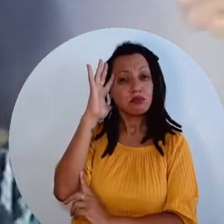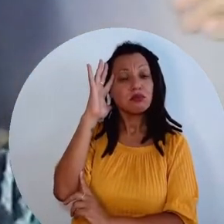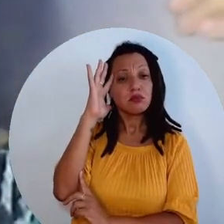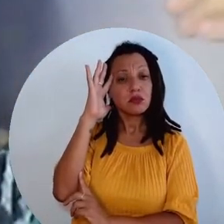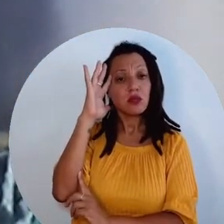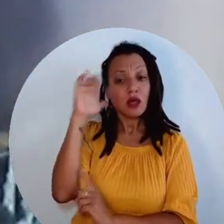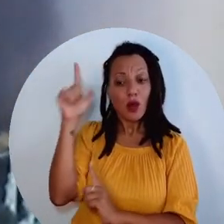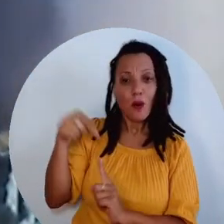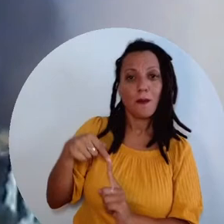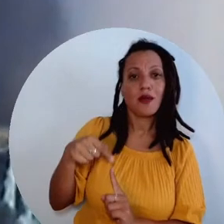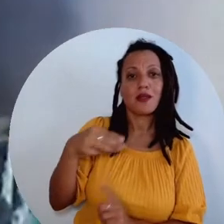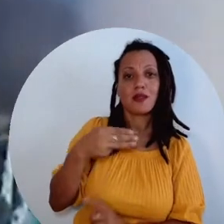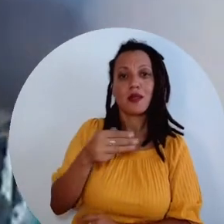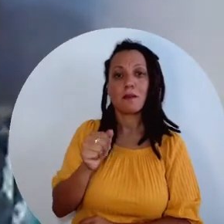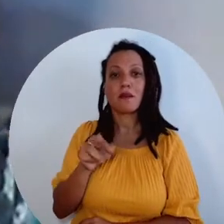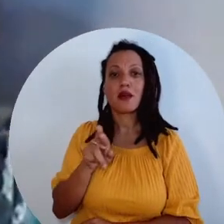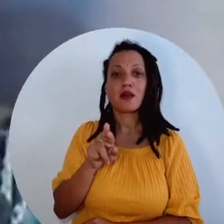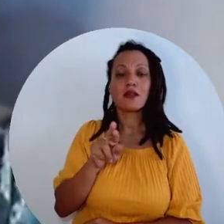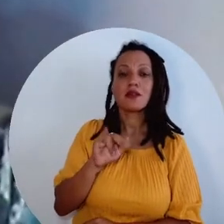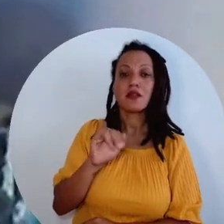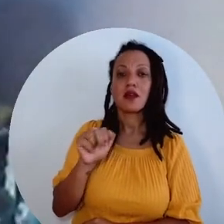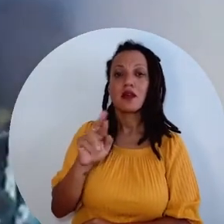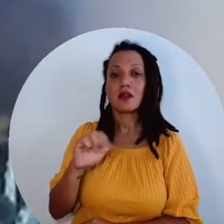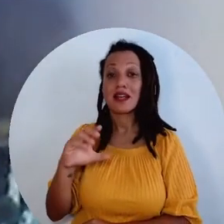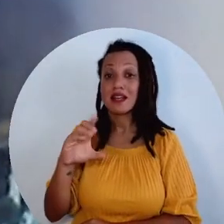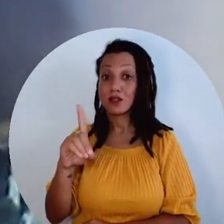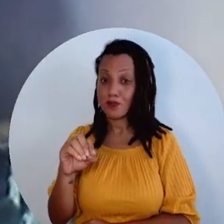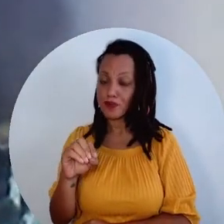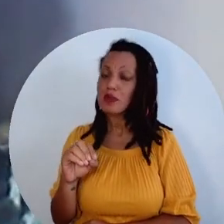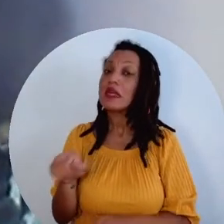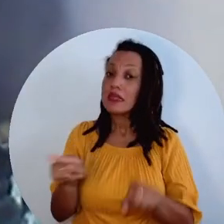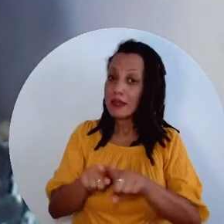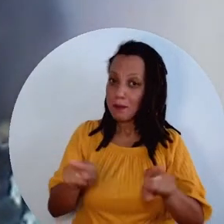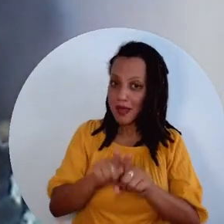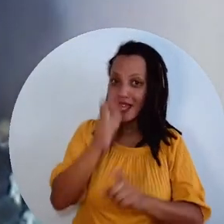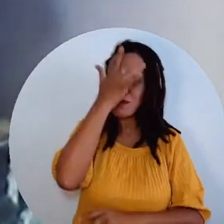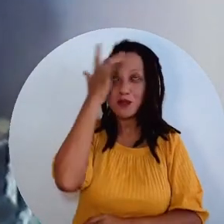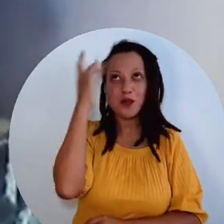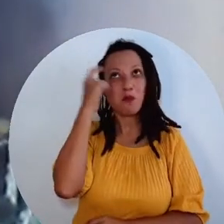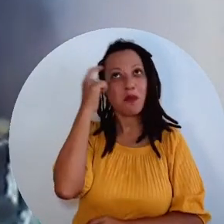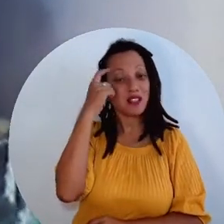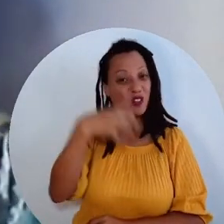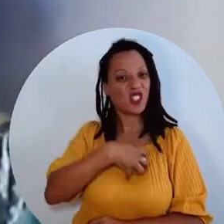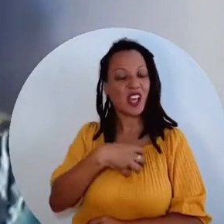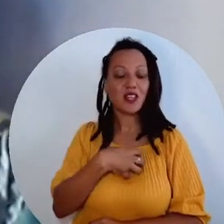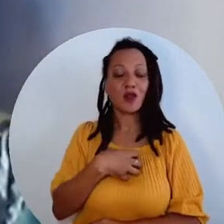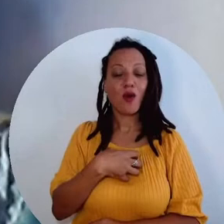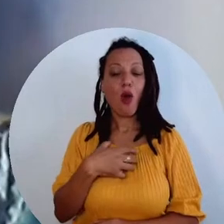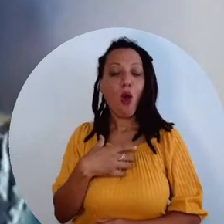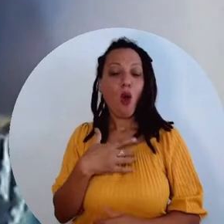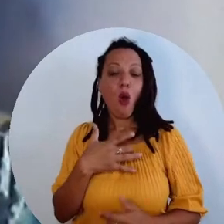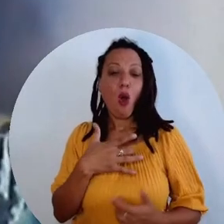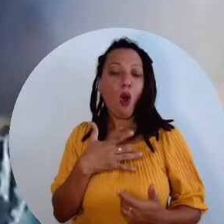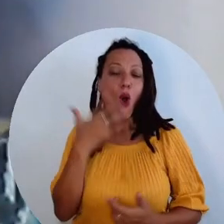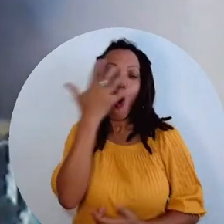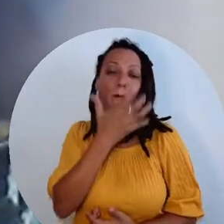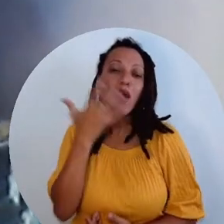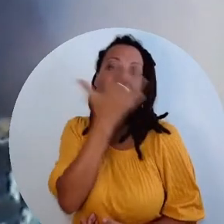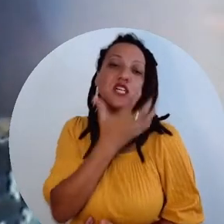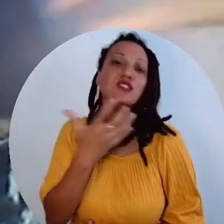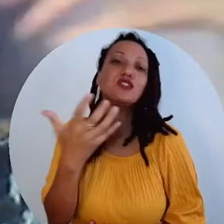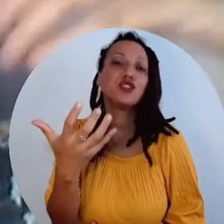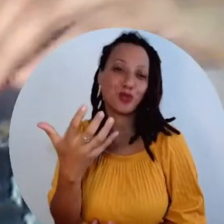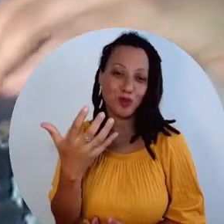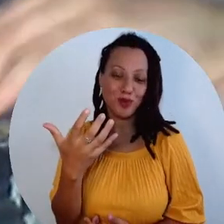envolve esse matriarcado. Um imaginário, inclusive, romantizado. A gente também não pode deixar de